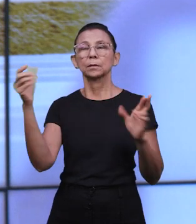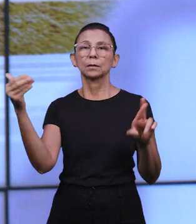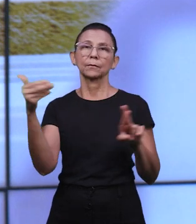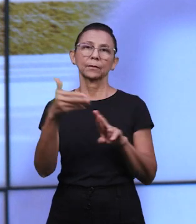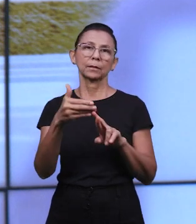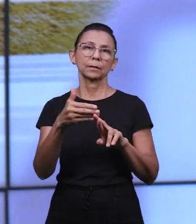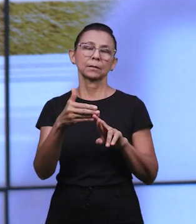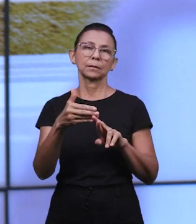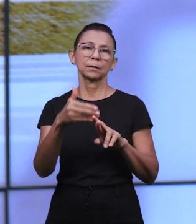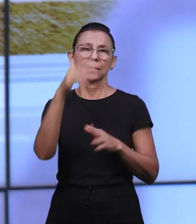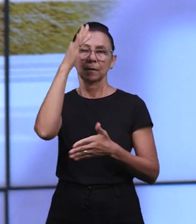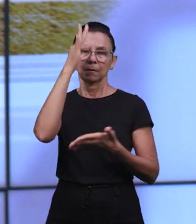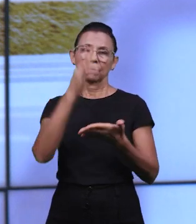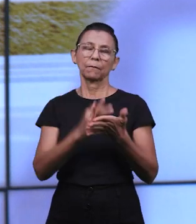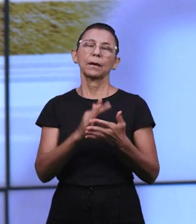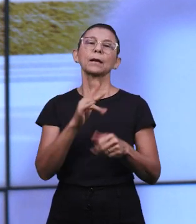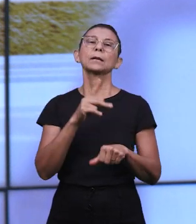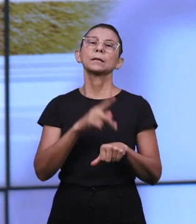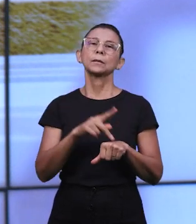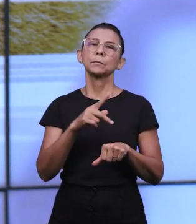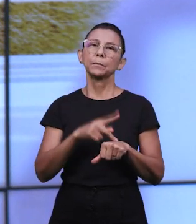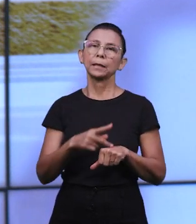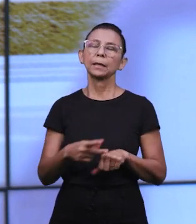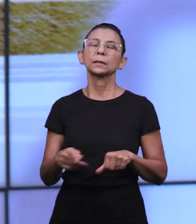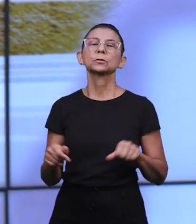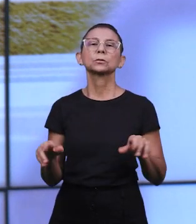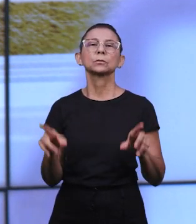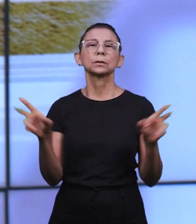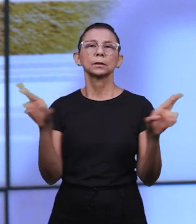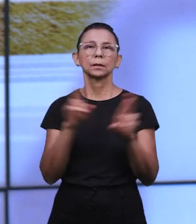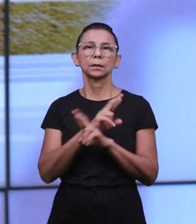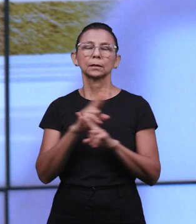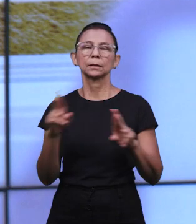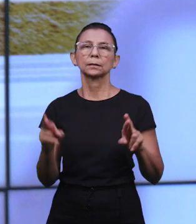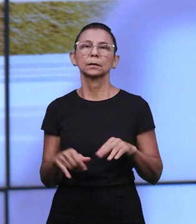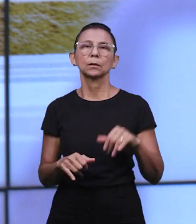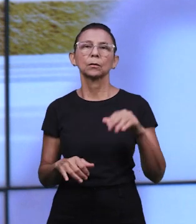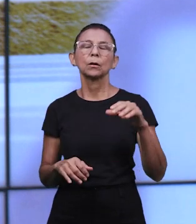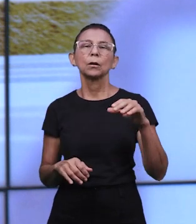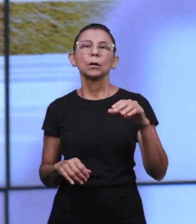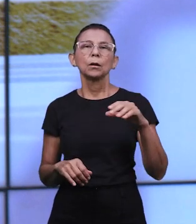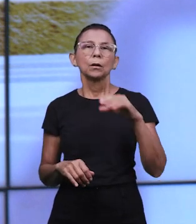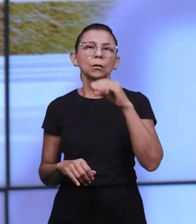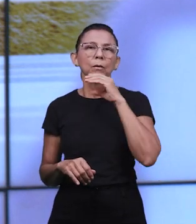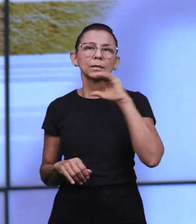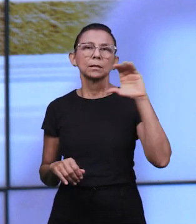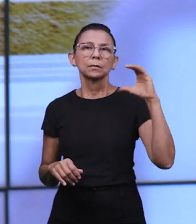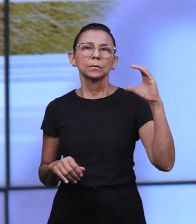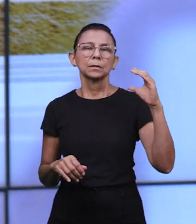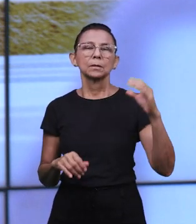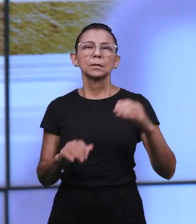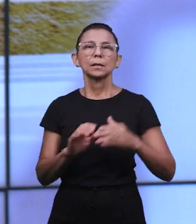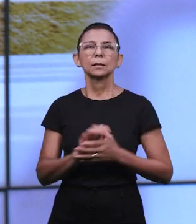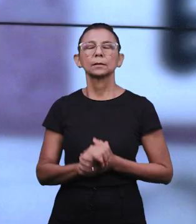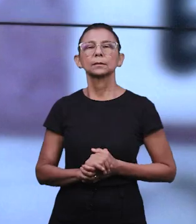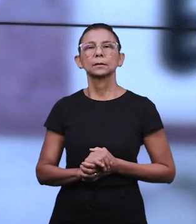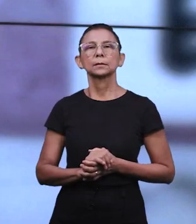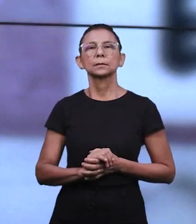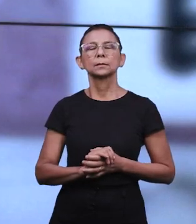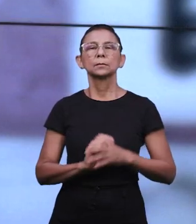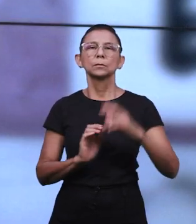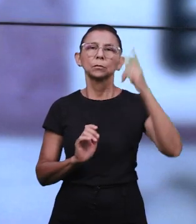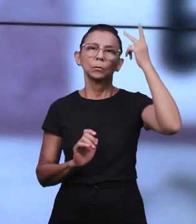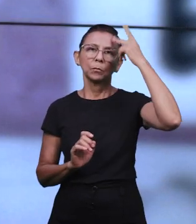fé e de prática, com os conhecimentos das ciências humanas e sociais importantes para a educação de nossos filhos.